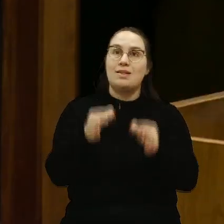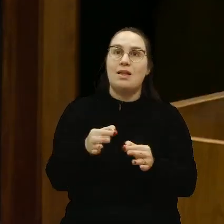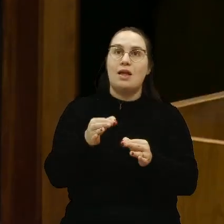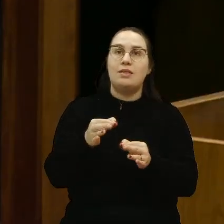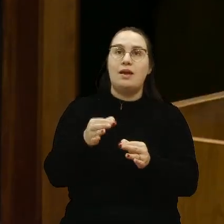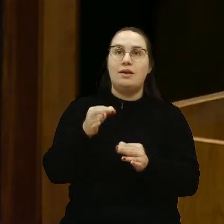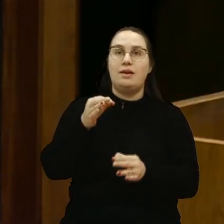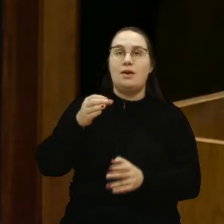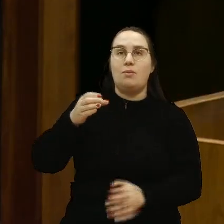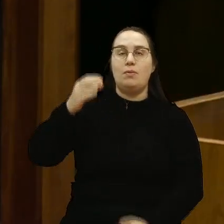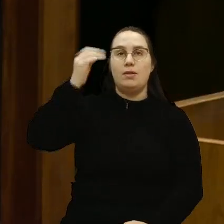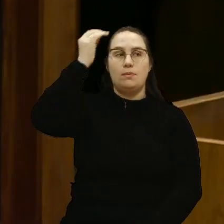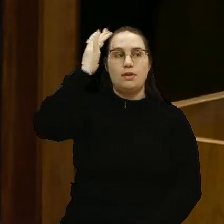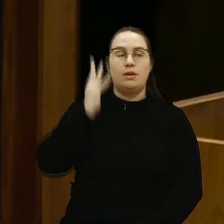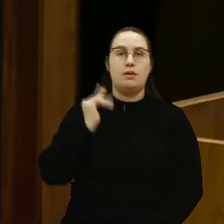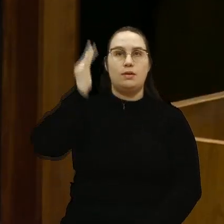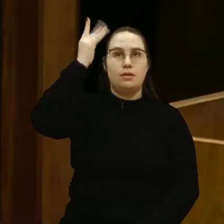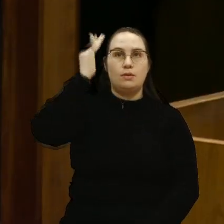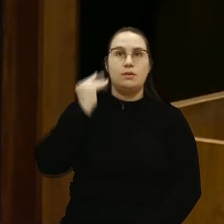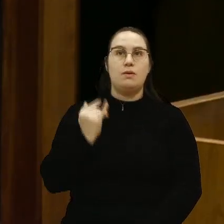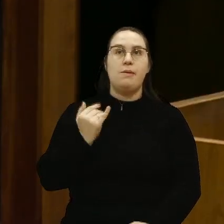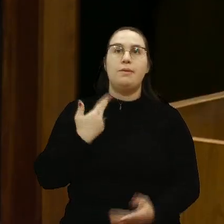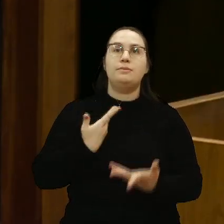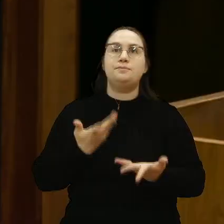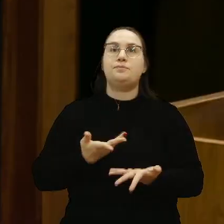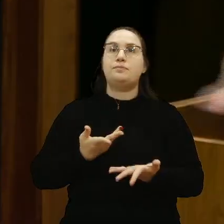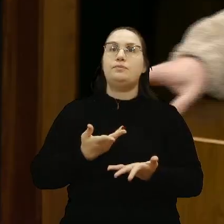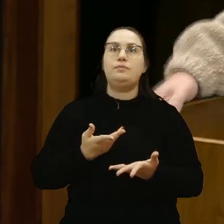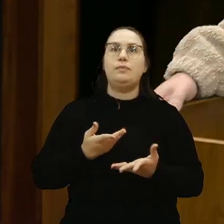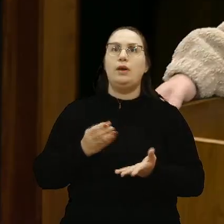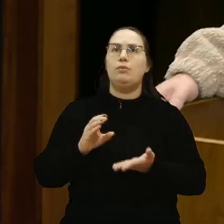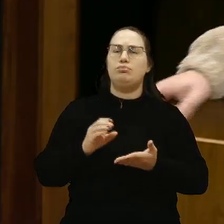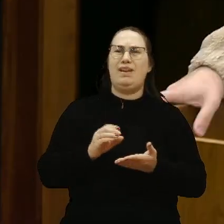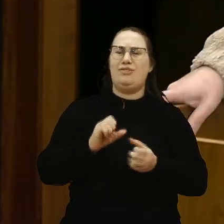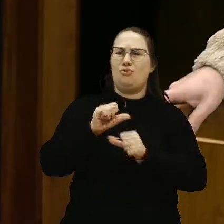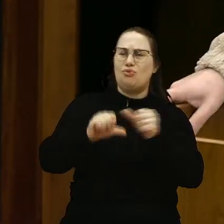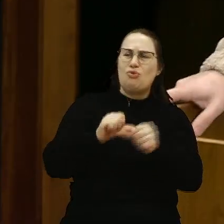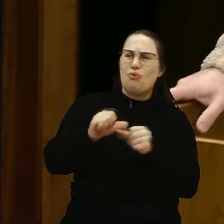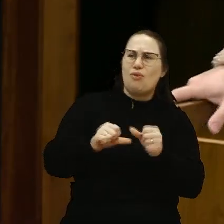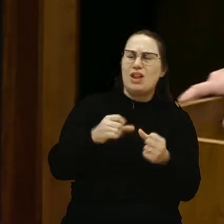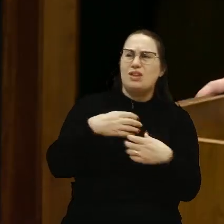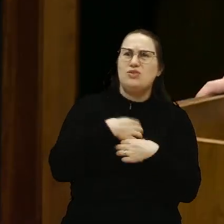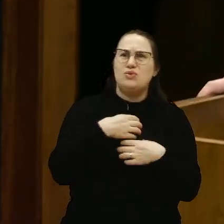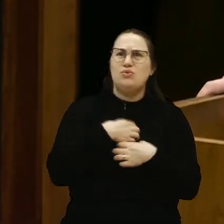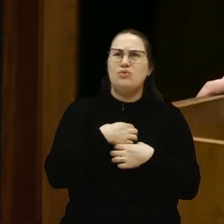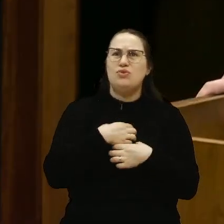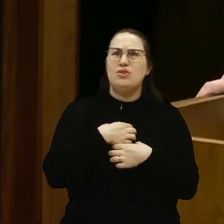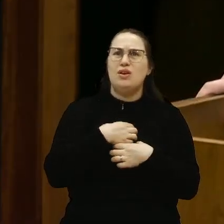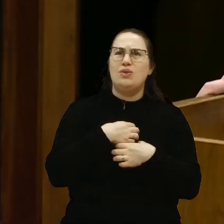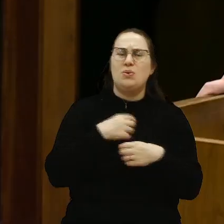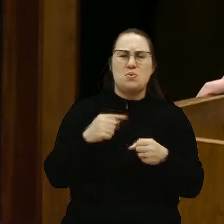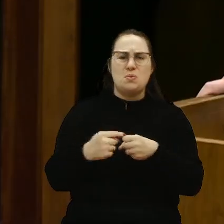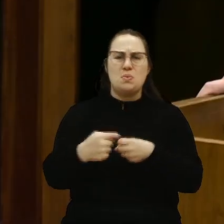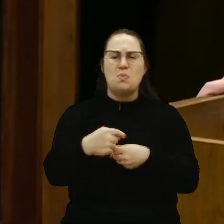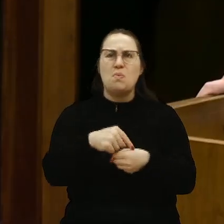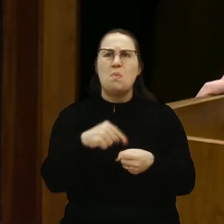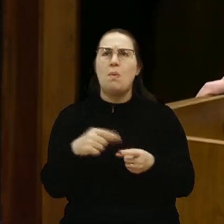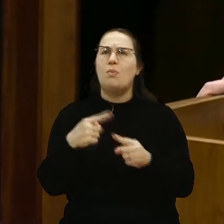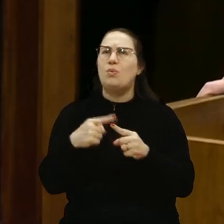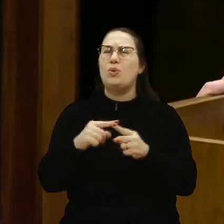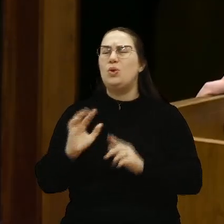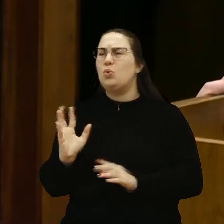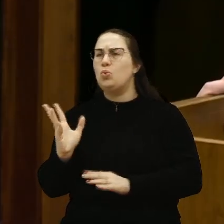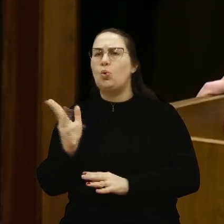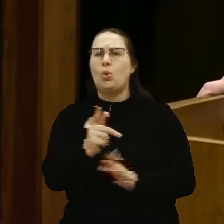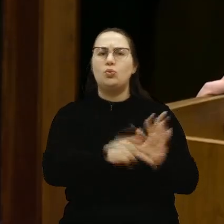porque parece que se aplica uma Constituição diferente atravessando o largo do município, né? Porque todos os